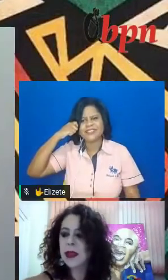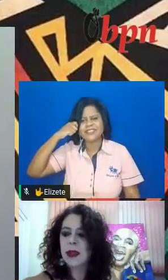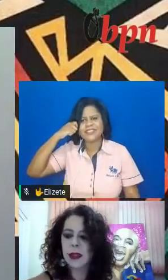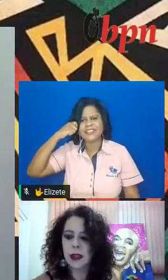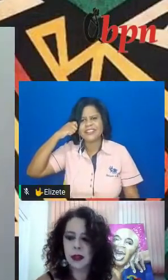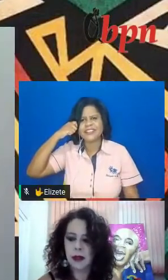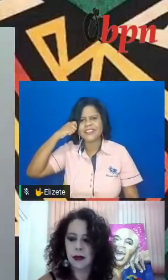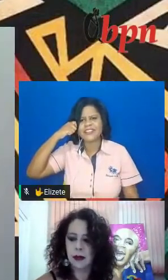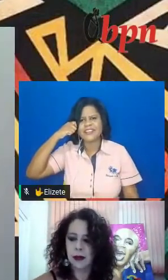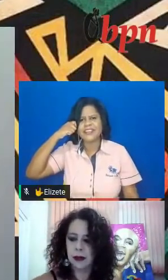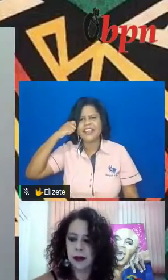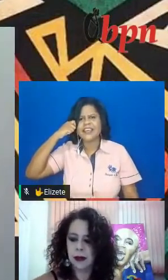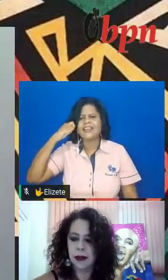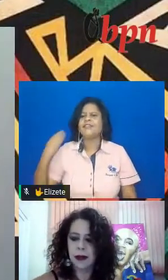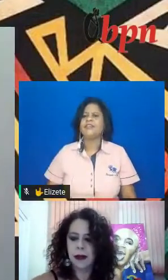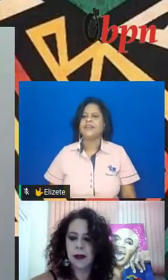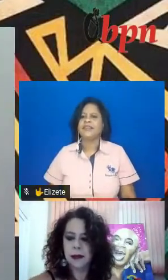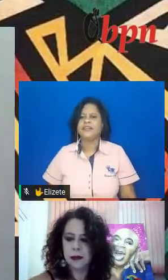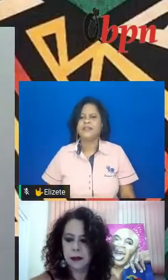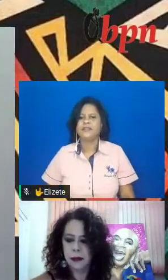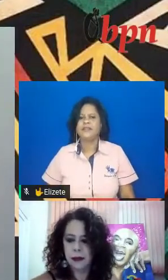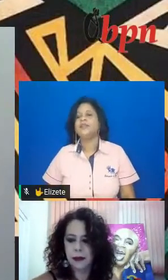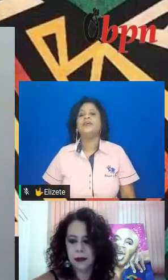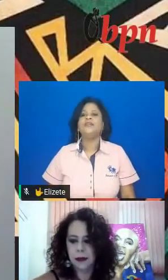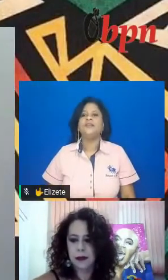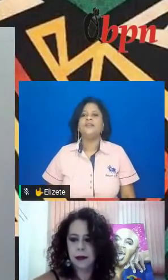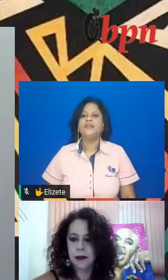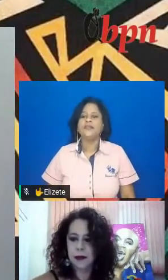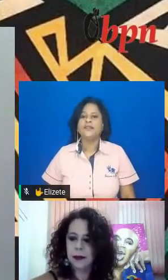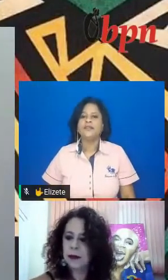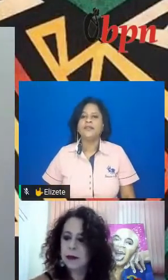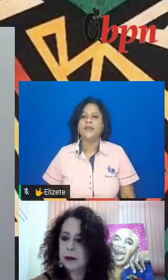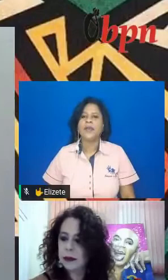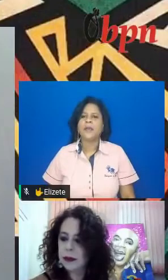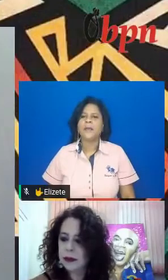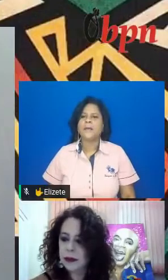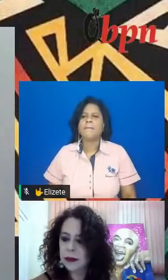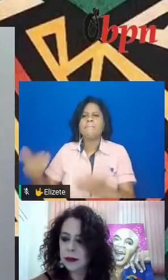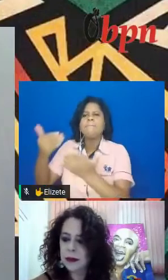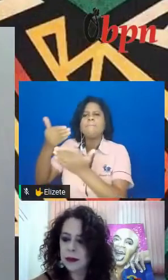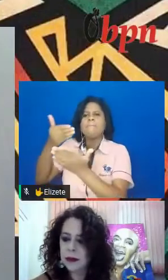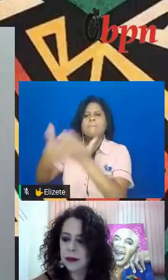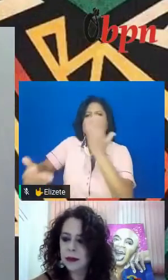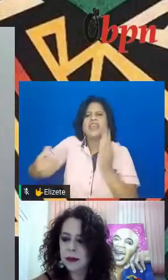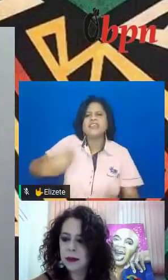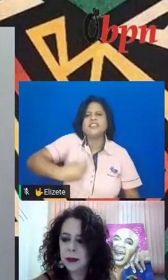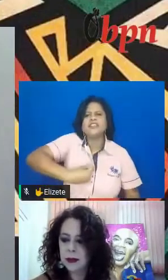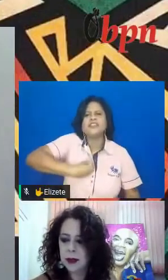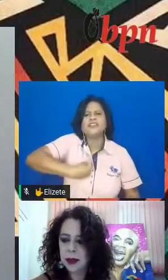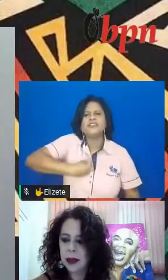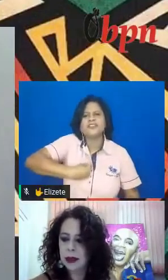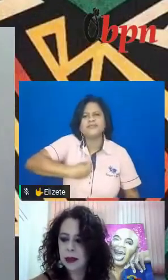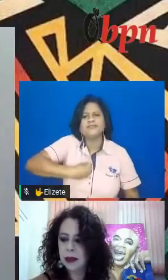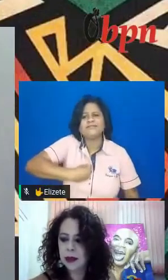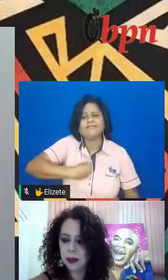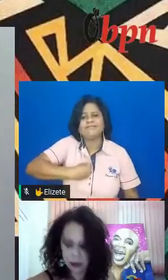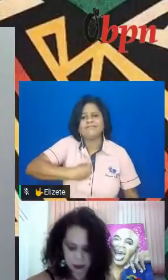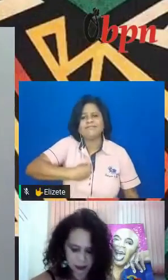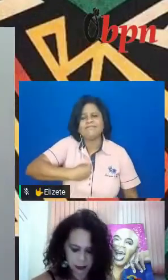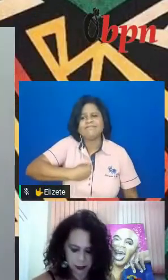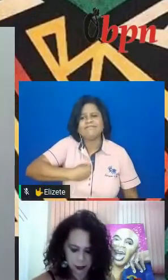perderem a vida, né? Ou se não perdem a vida, vida também tão